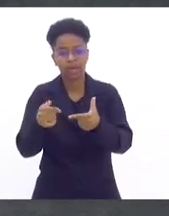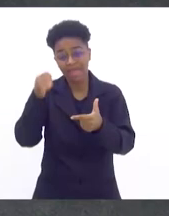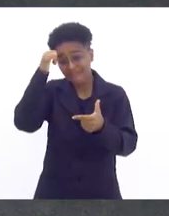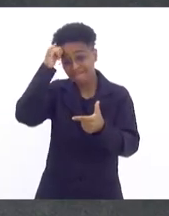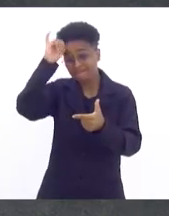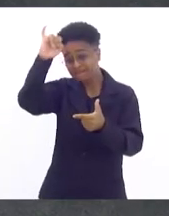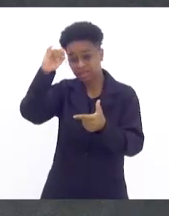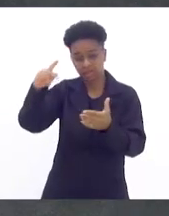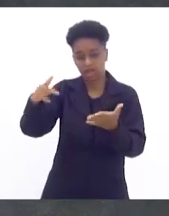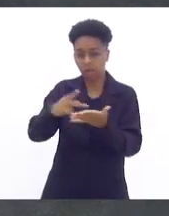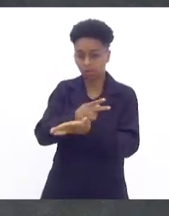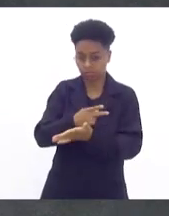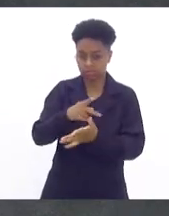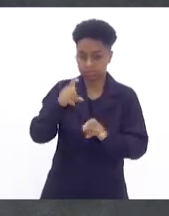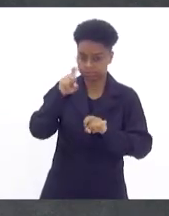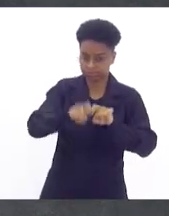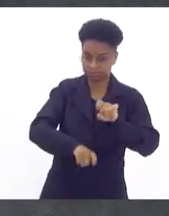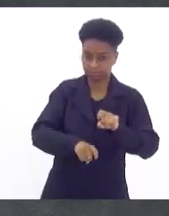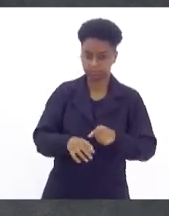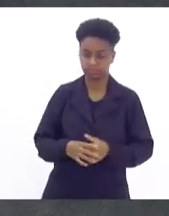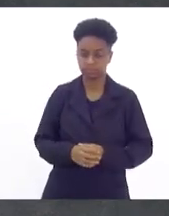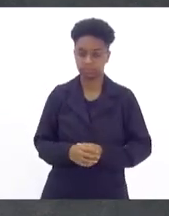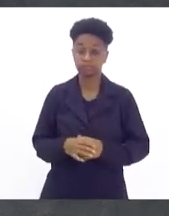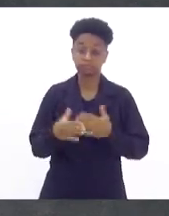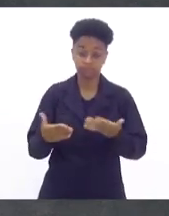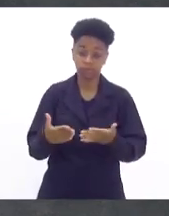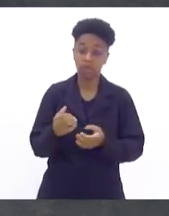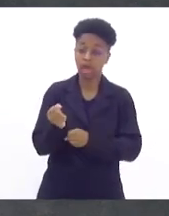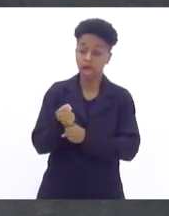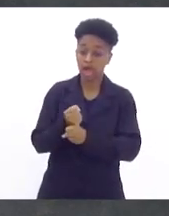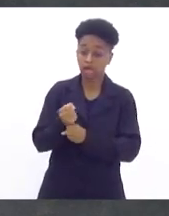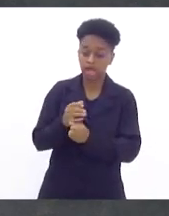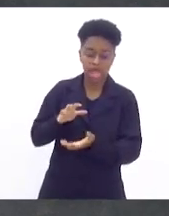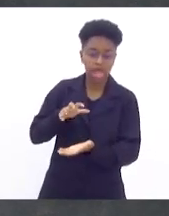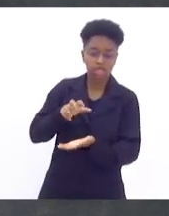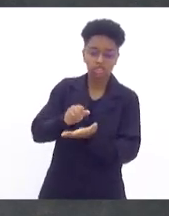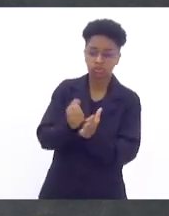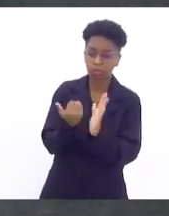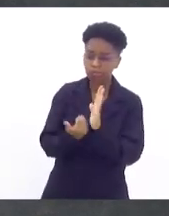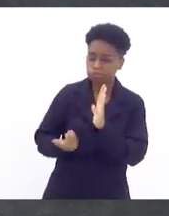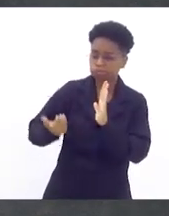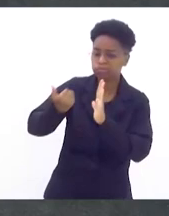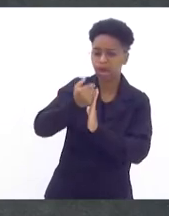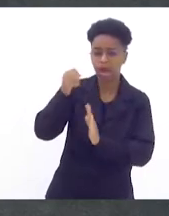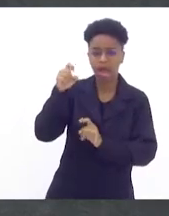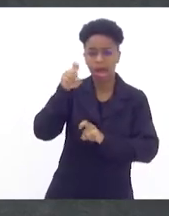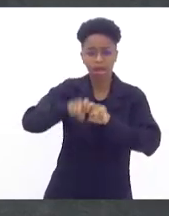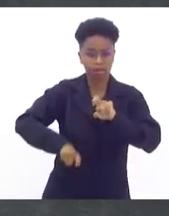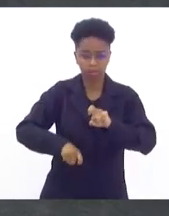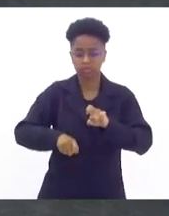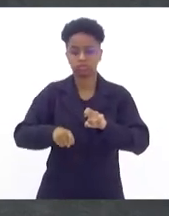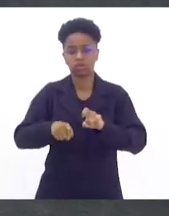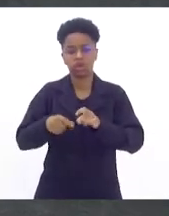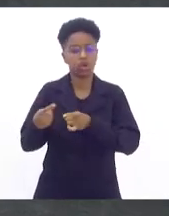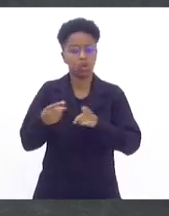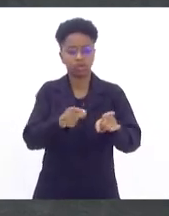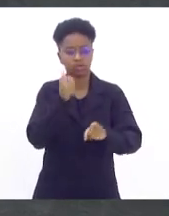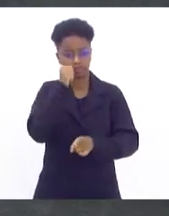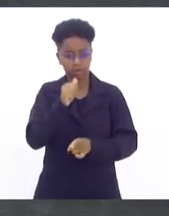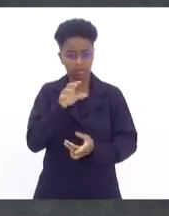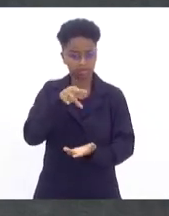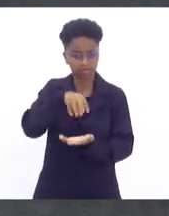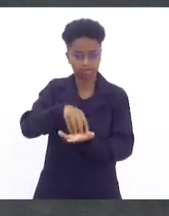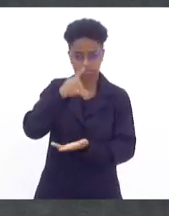essa situação e aí no ano com maior registro de abuso sexuais contra as mulheres nas unidades de saúde